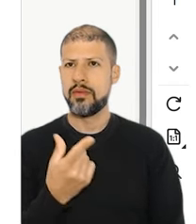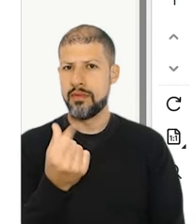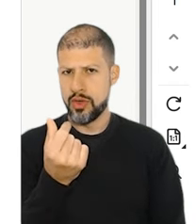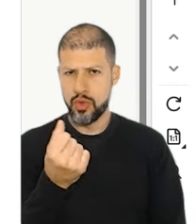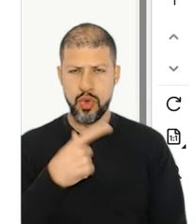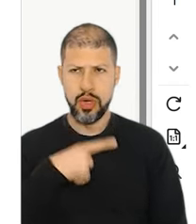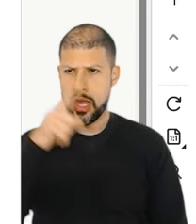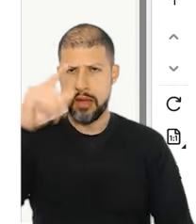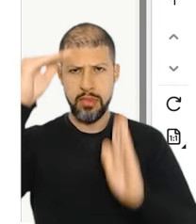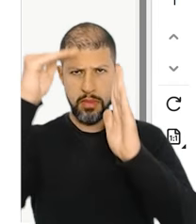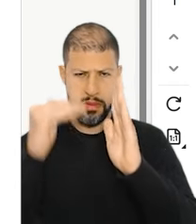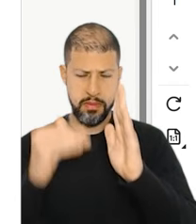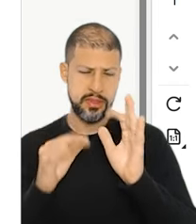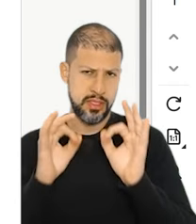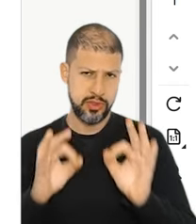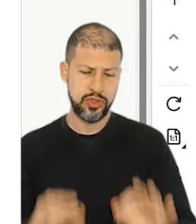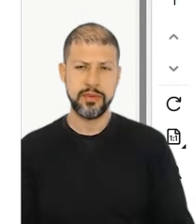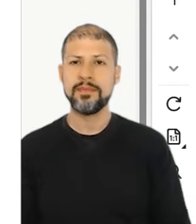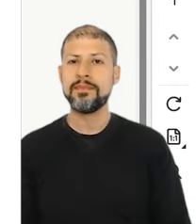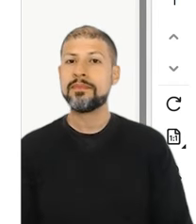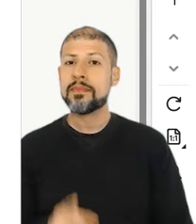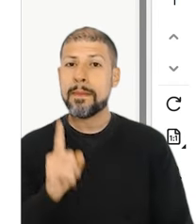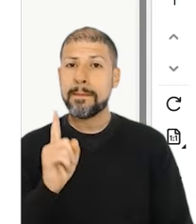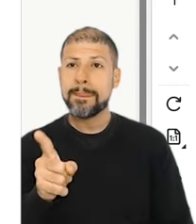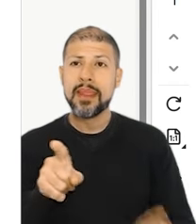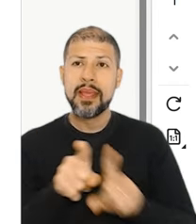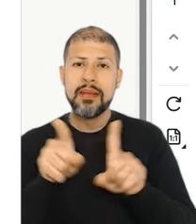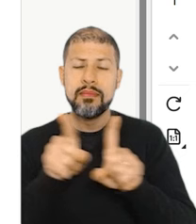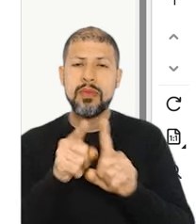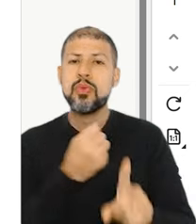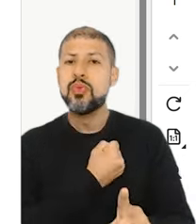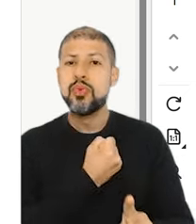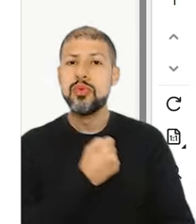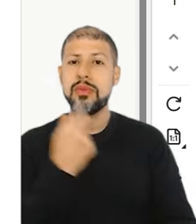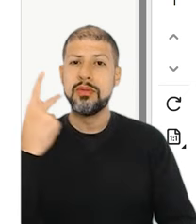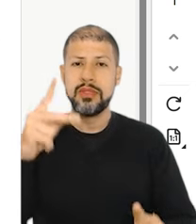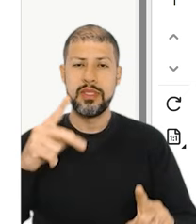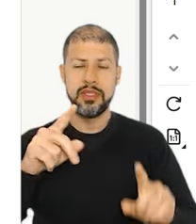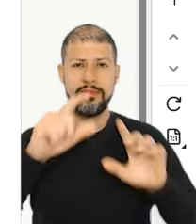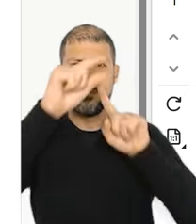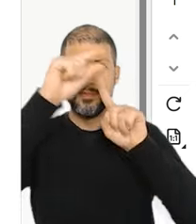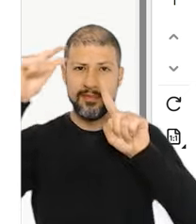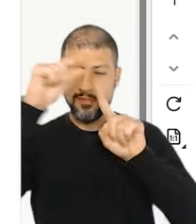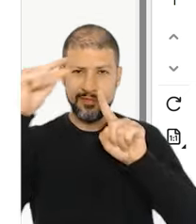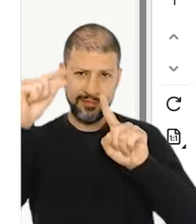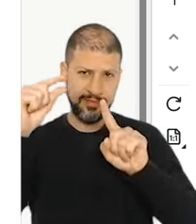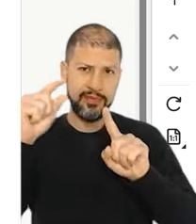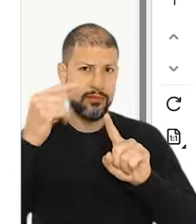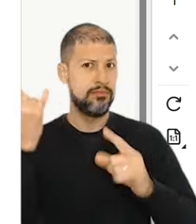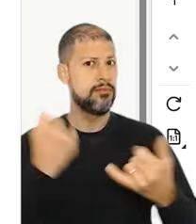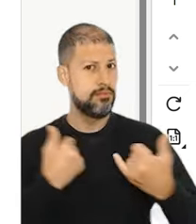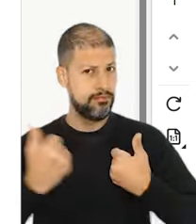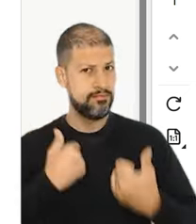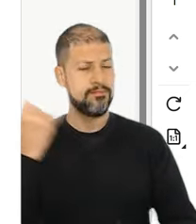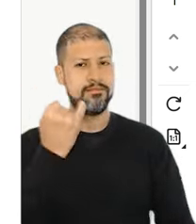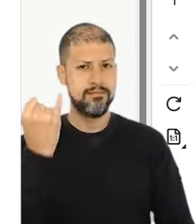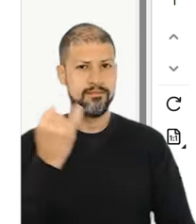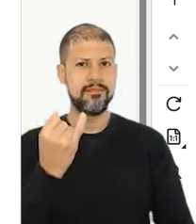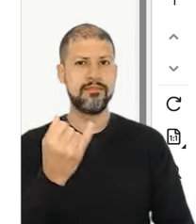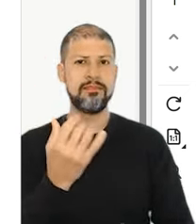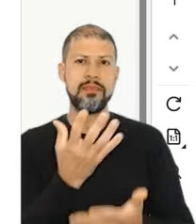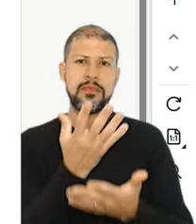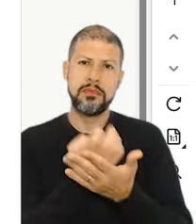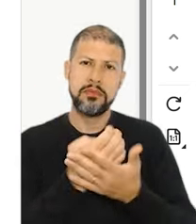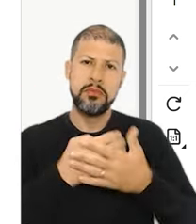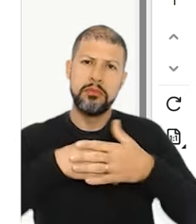lá e aqui embaixo o número do recibo Essa é a informação importante salva em algum